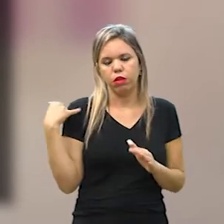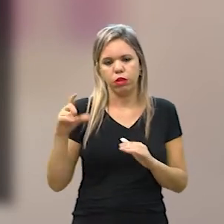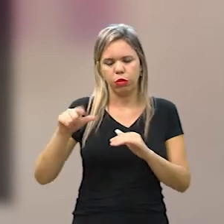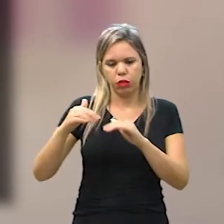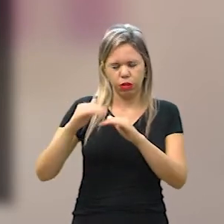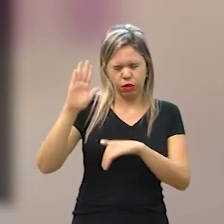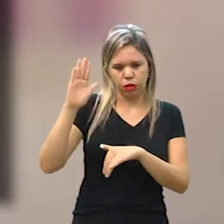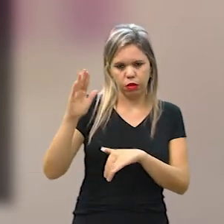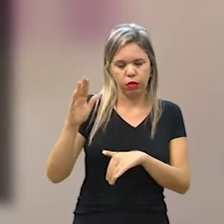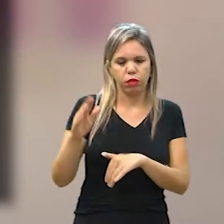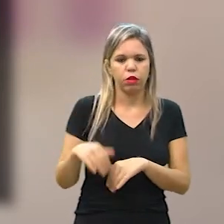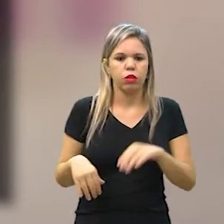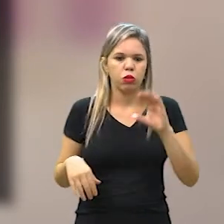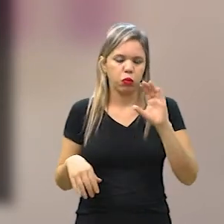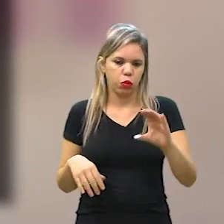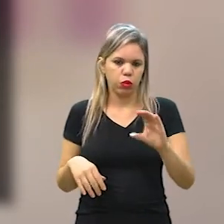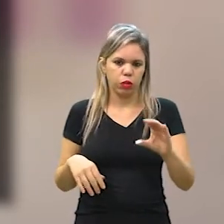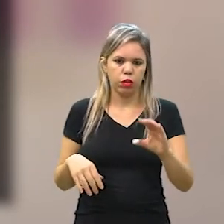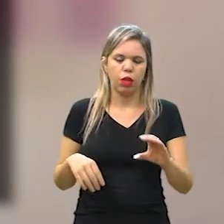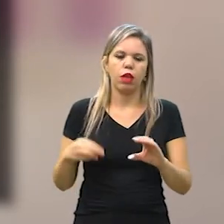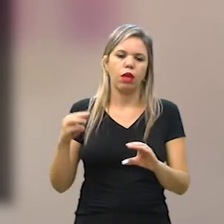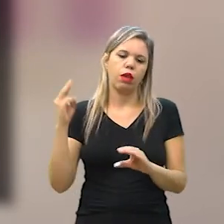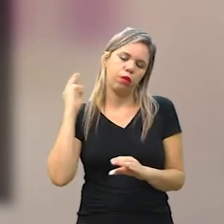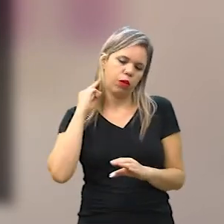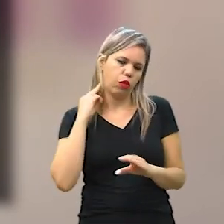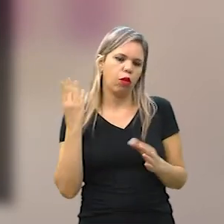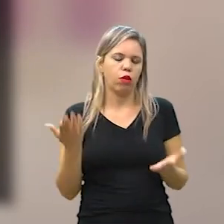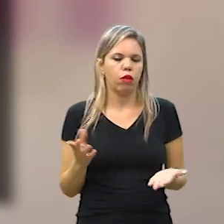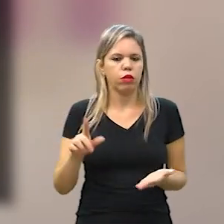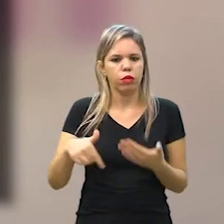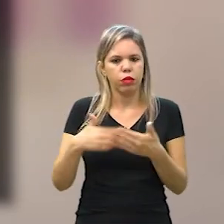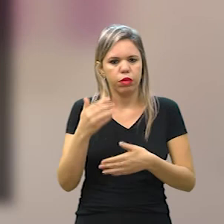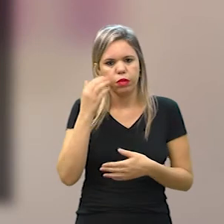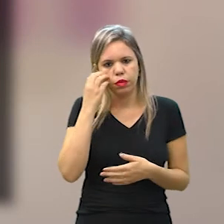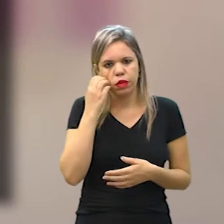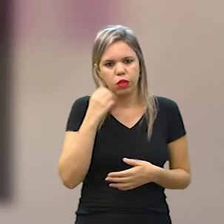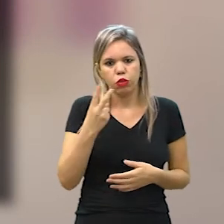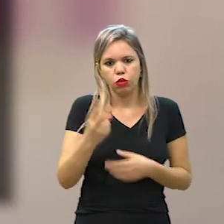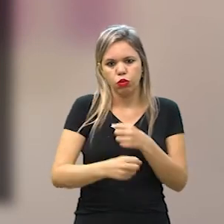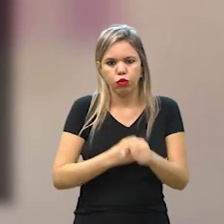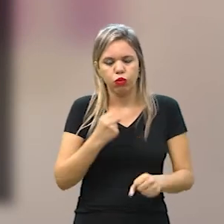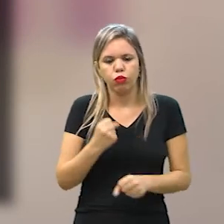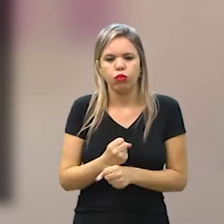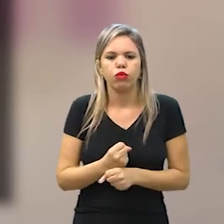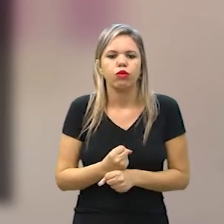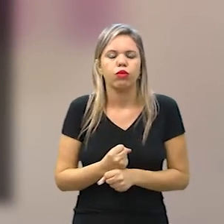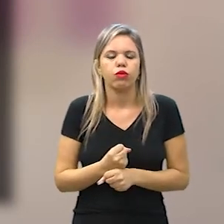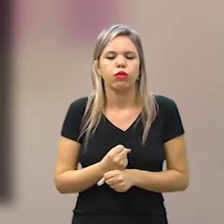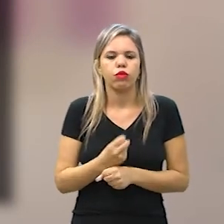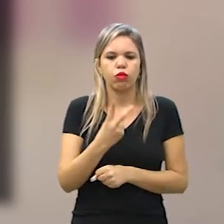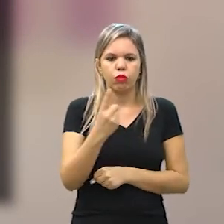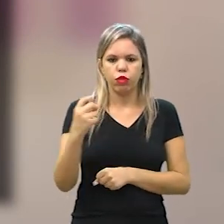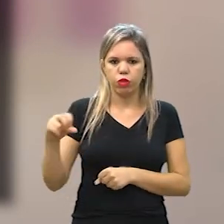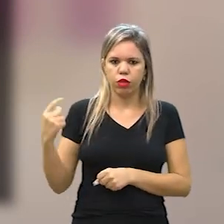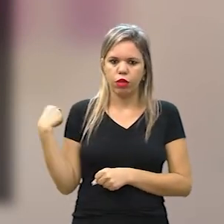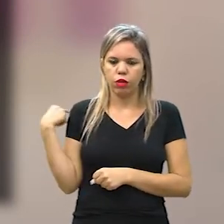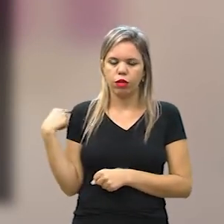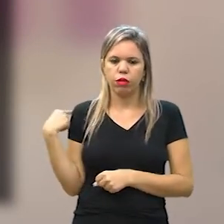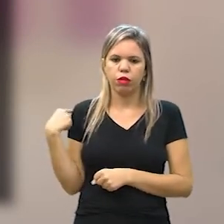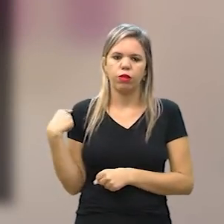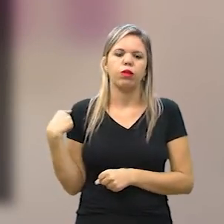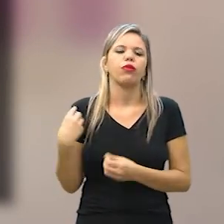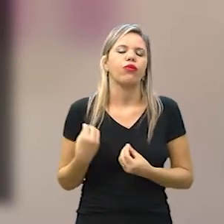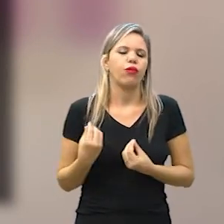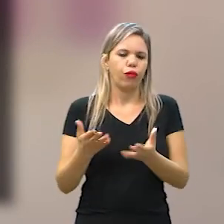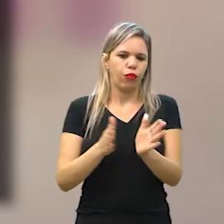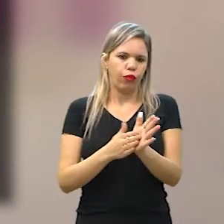faixa etária ainda predomina o C. Porém, faz 2 anos, desde 2019,